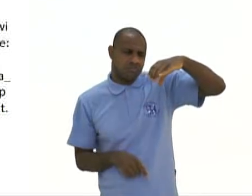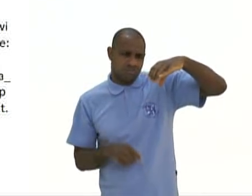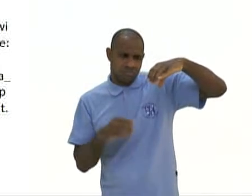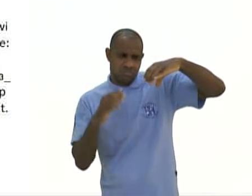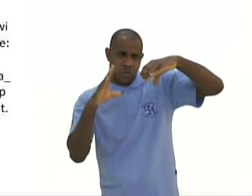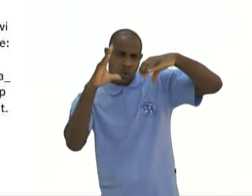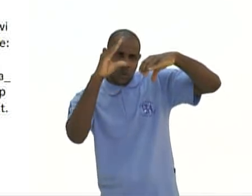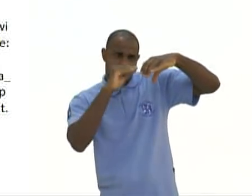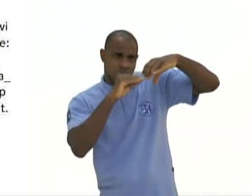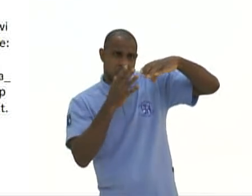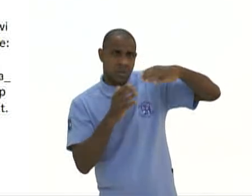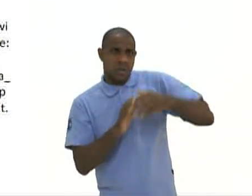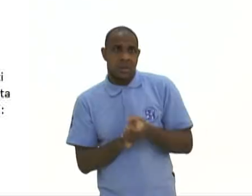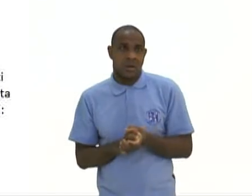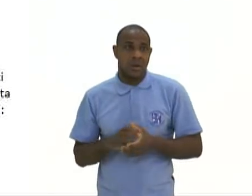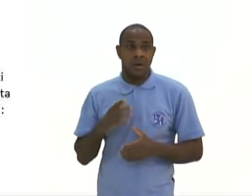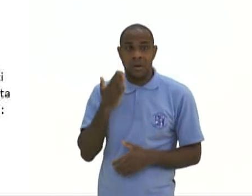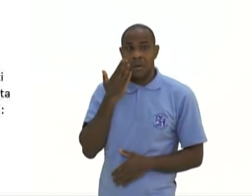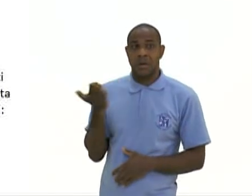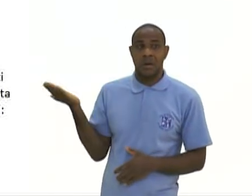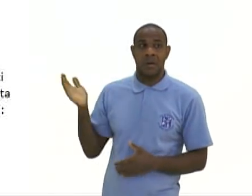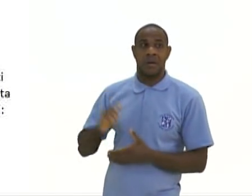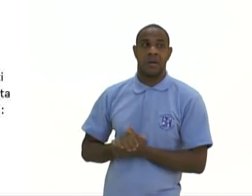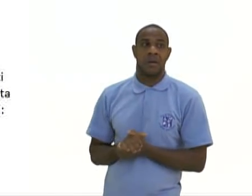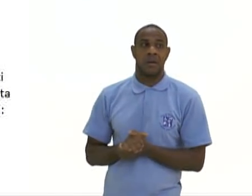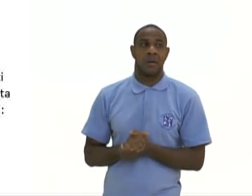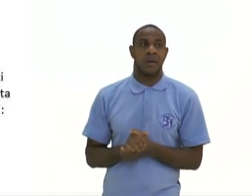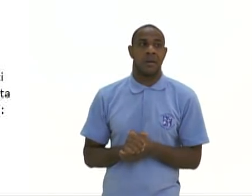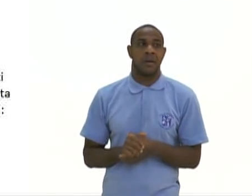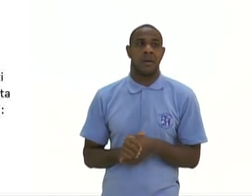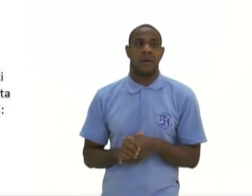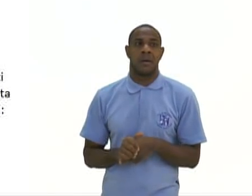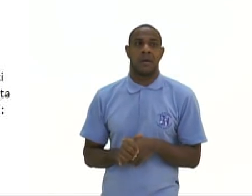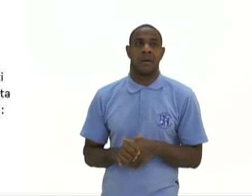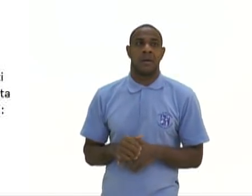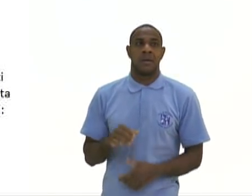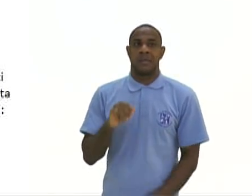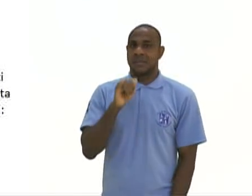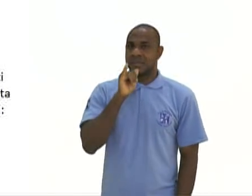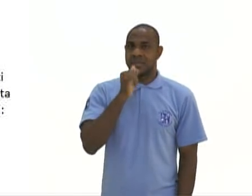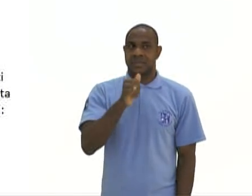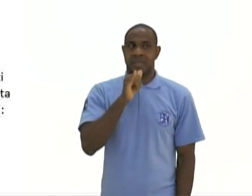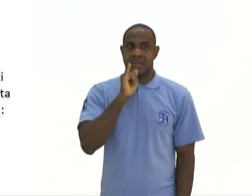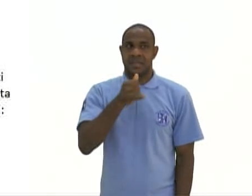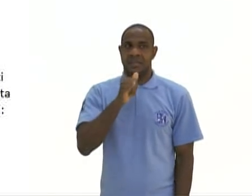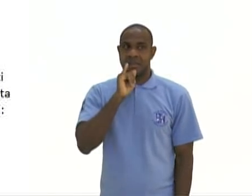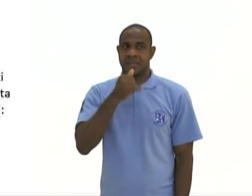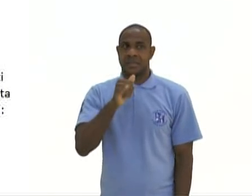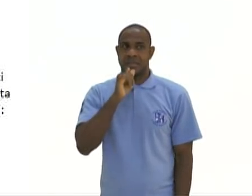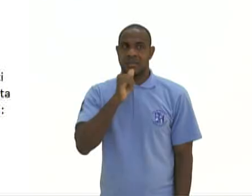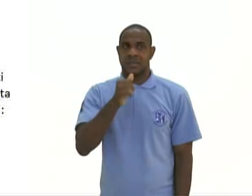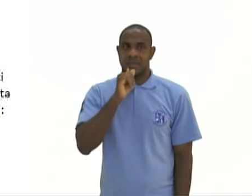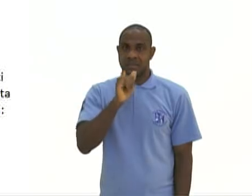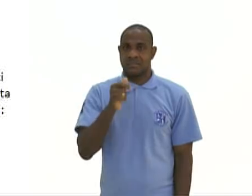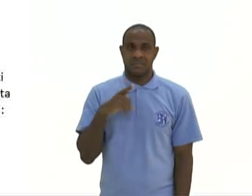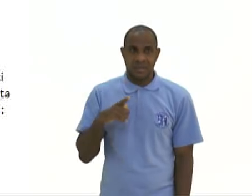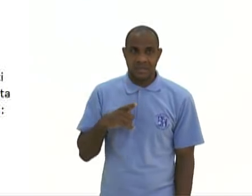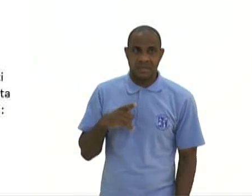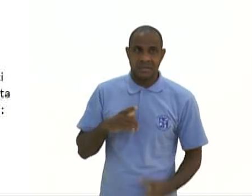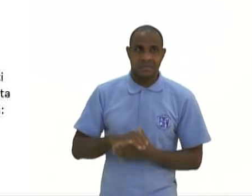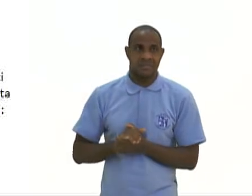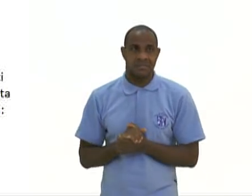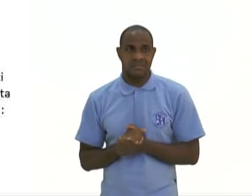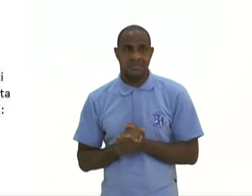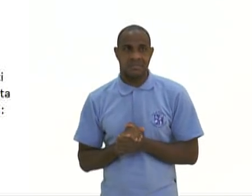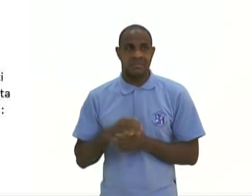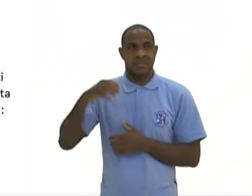vou estragar? Opa, tem mais uma. Volta aqui. Tem energia, né? Tem eletricidade. É um bunker? Não, não é a Segunda Guerra ainda não,